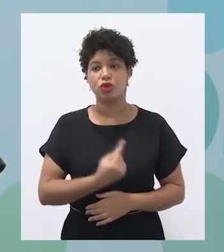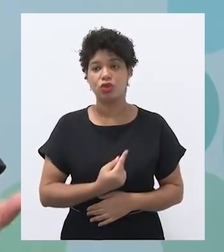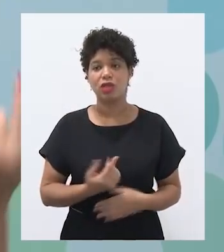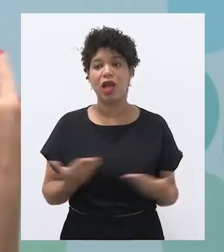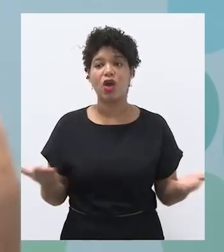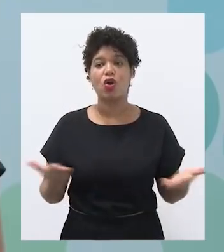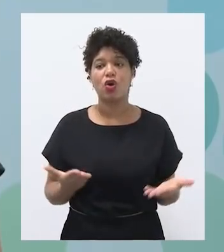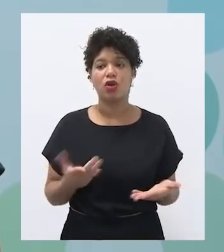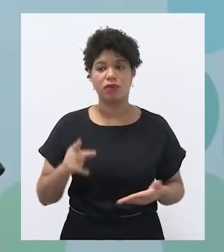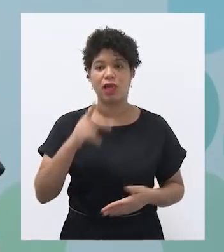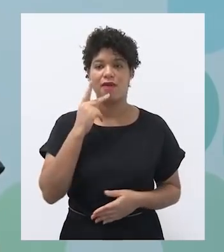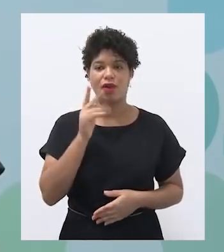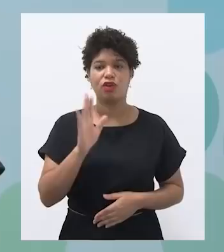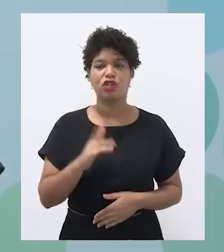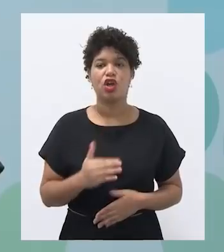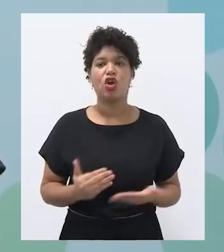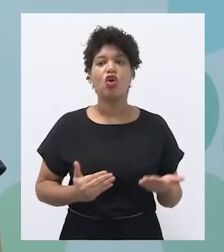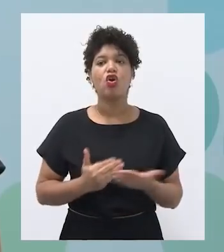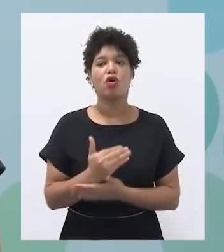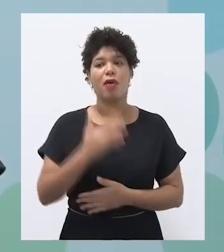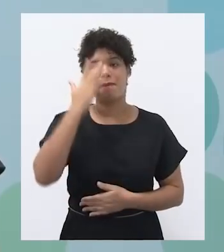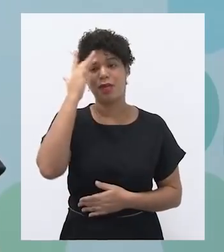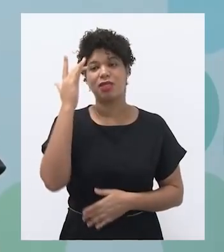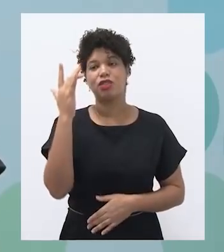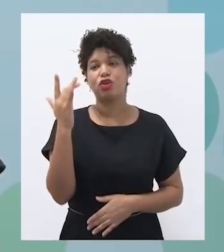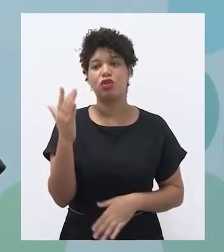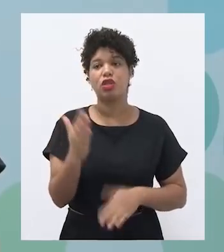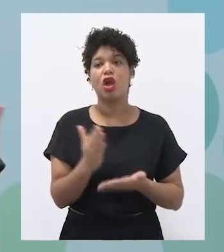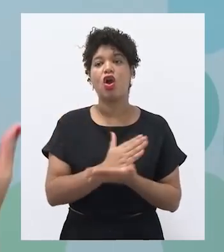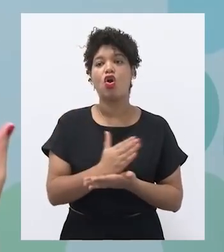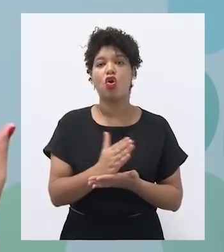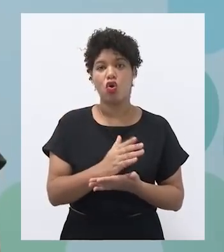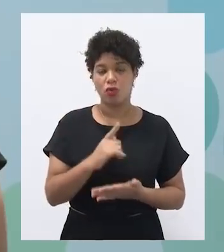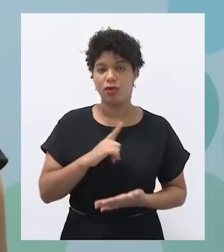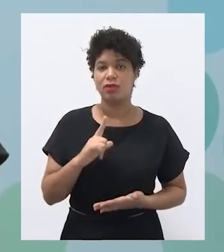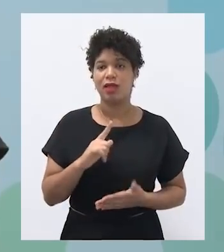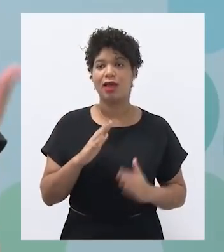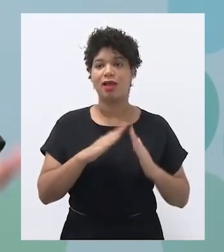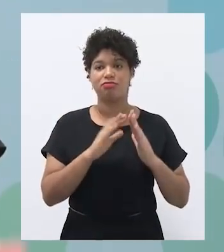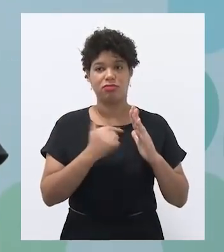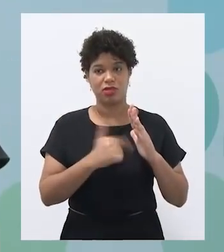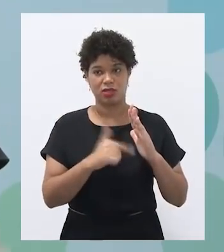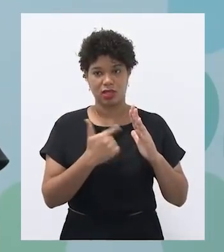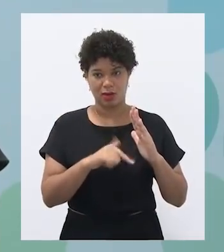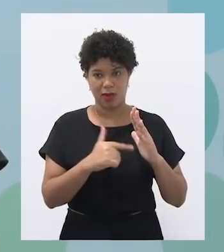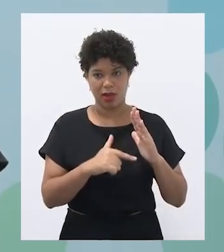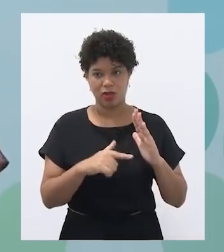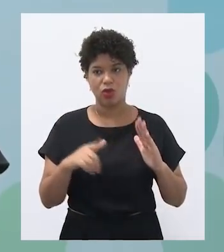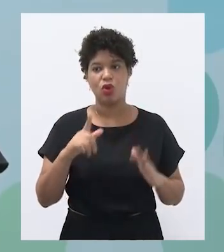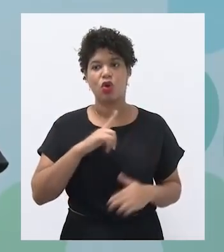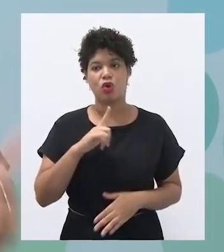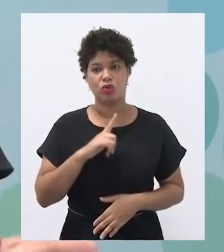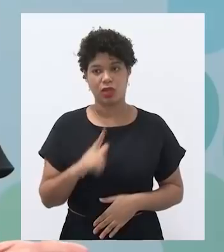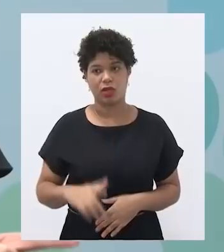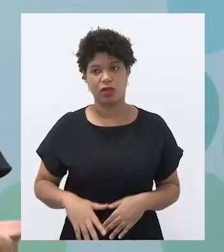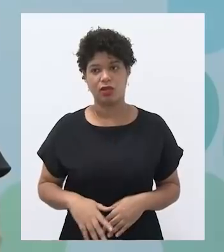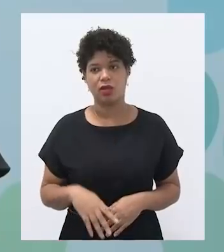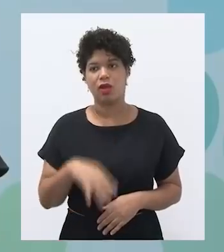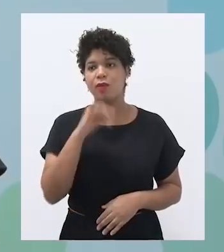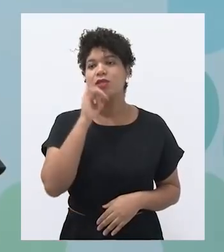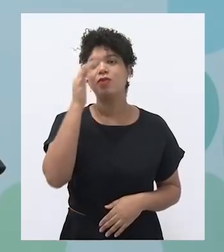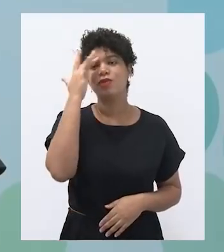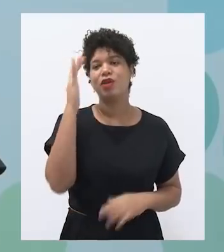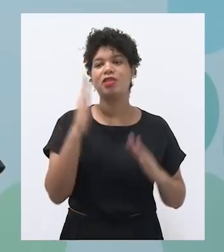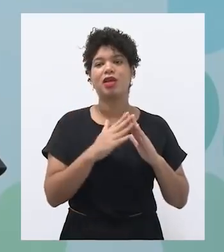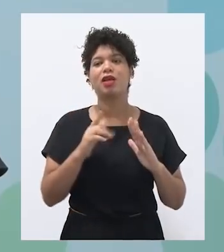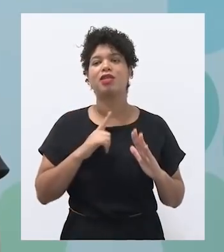momento, como você falou lá no começo, que muitas pessoas em home office, aliás, você estando em casa, no caso das pessoas que estão em